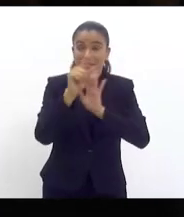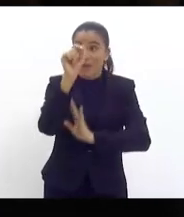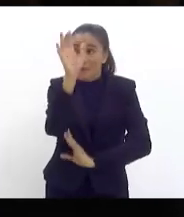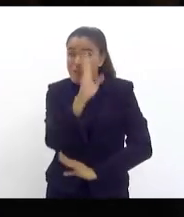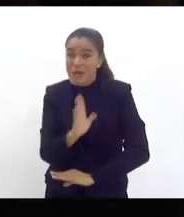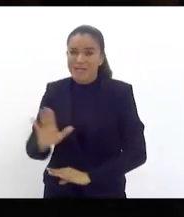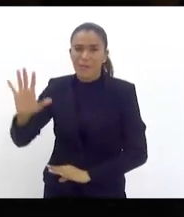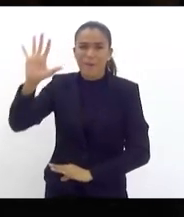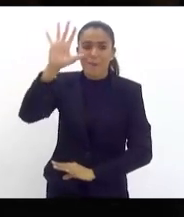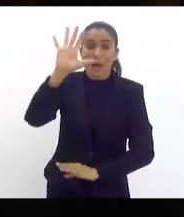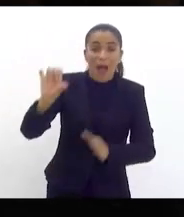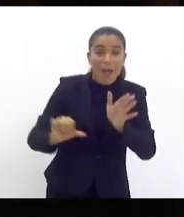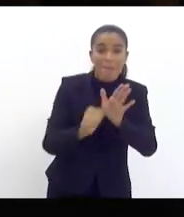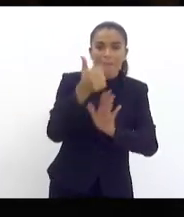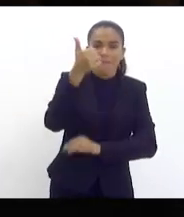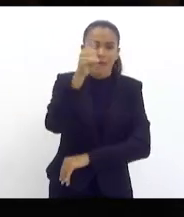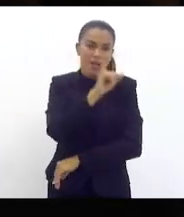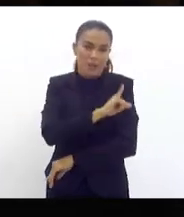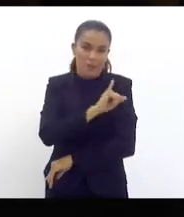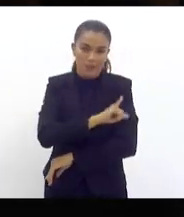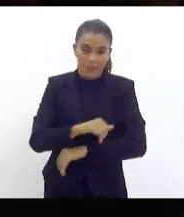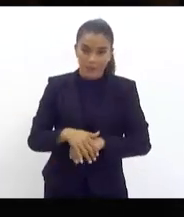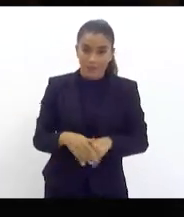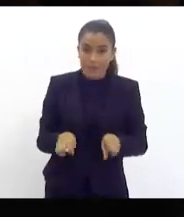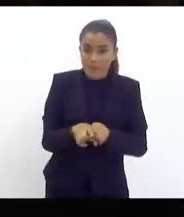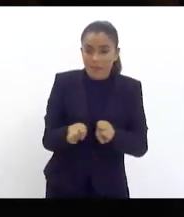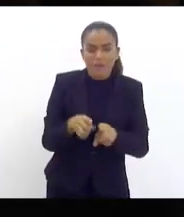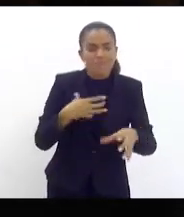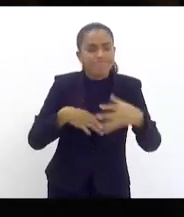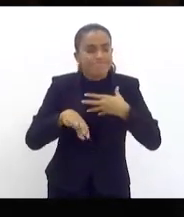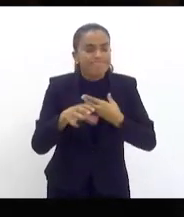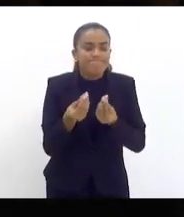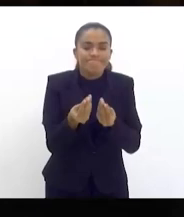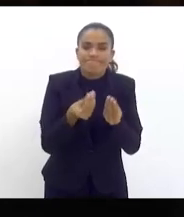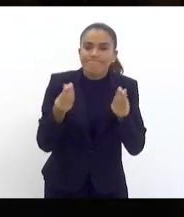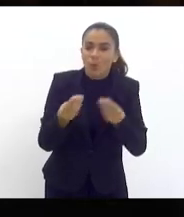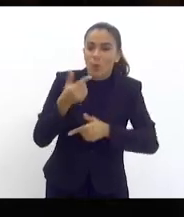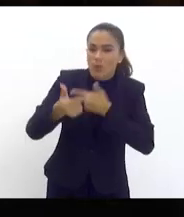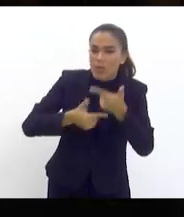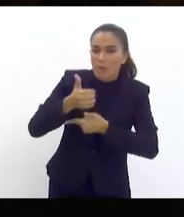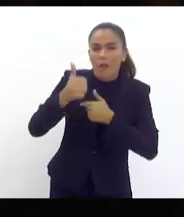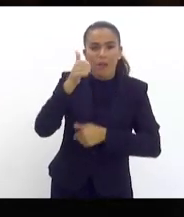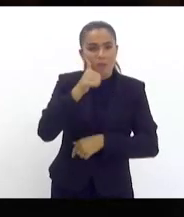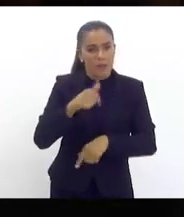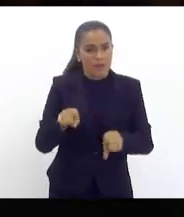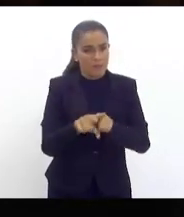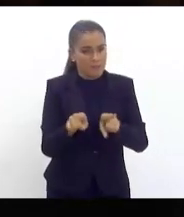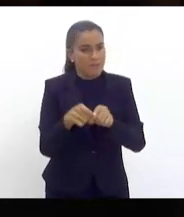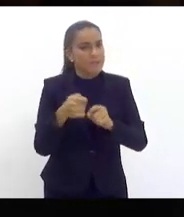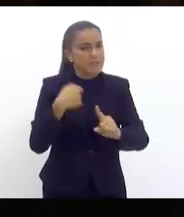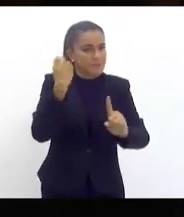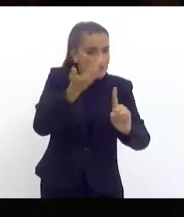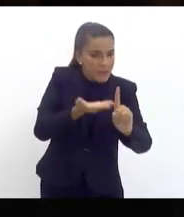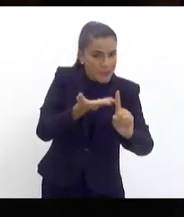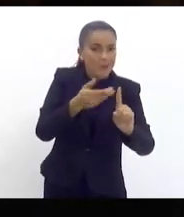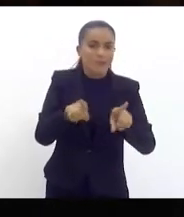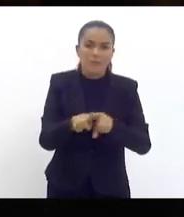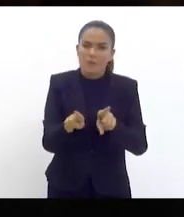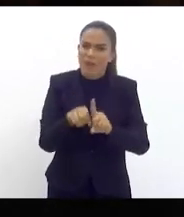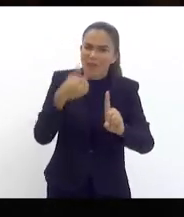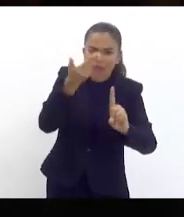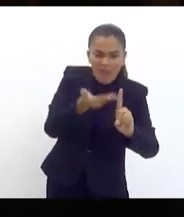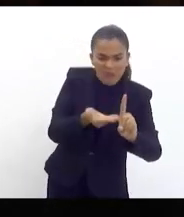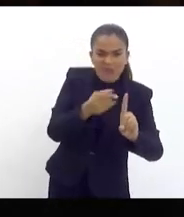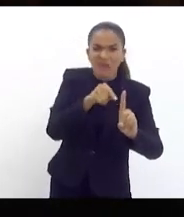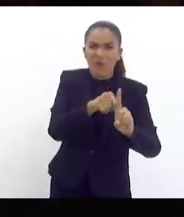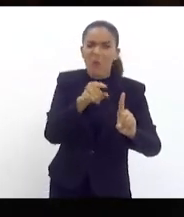certeza da sensibilidade de Vossa Excelência e o quanto que o trabalho das mulheres também precisam ser reconhecidos. E não reconhecidos